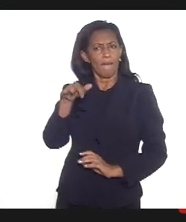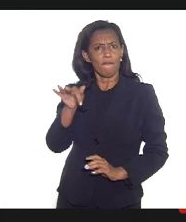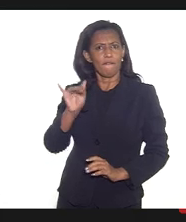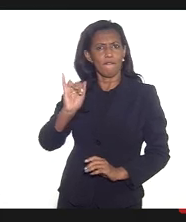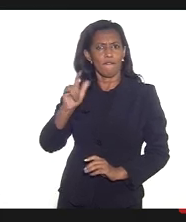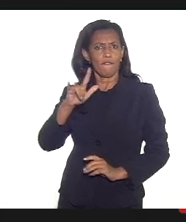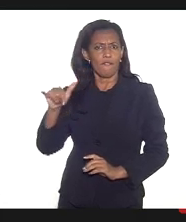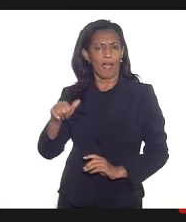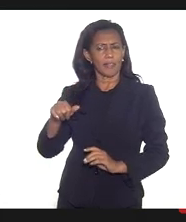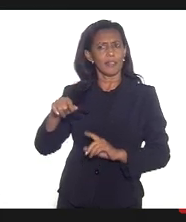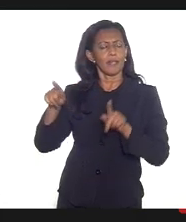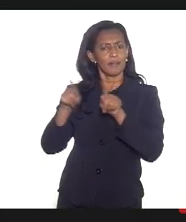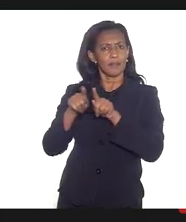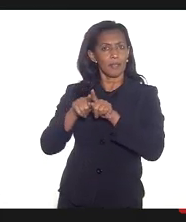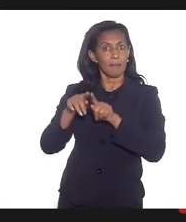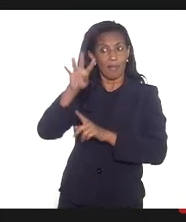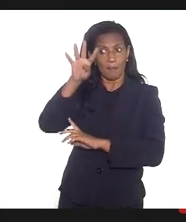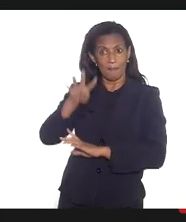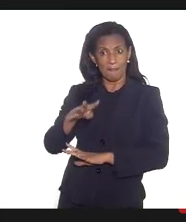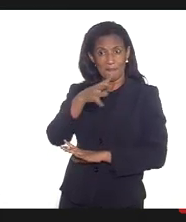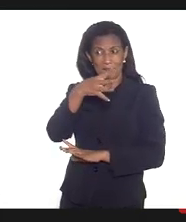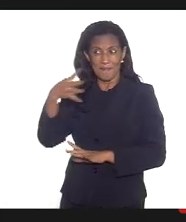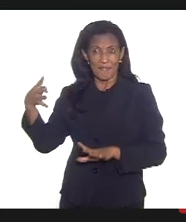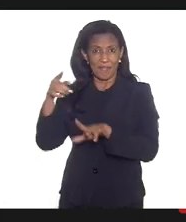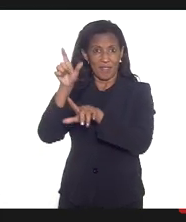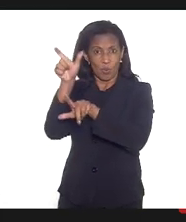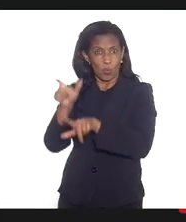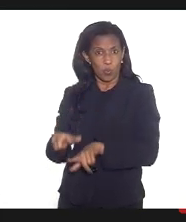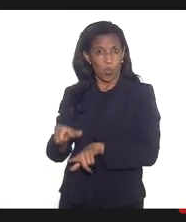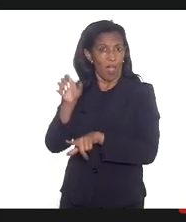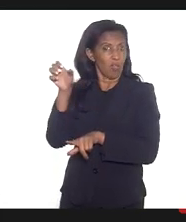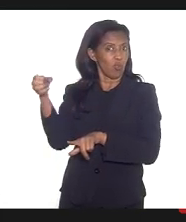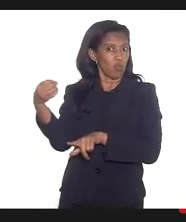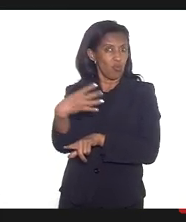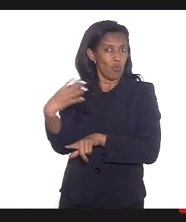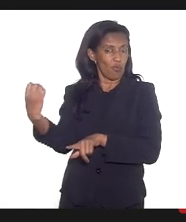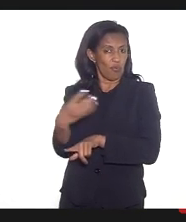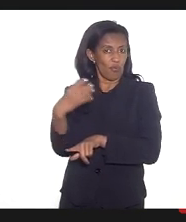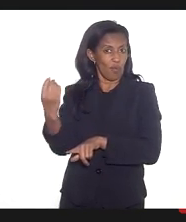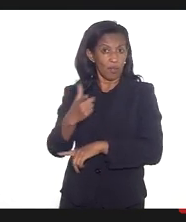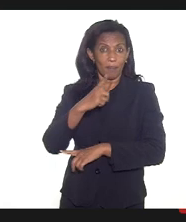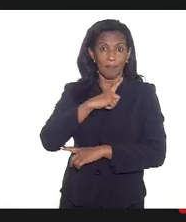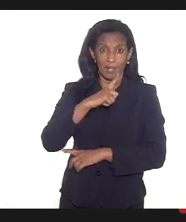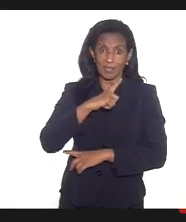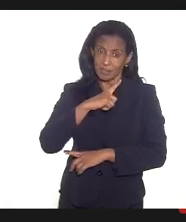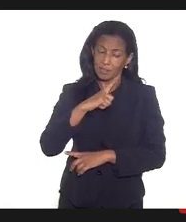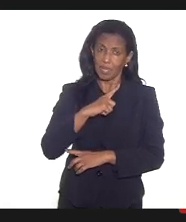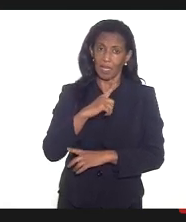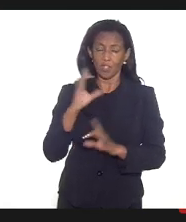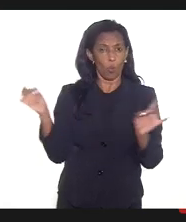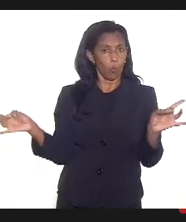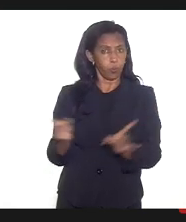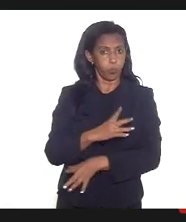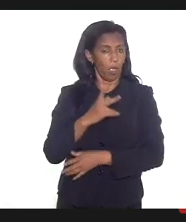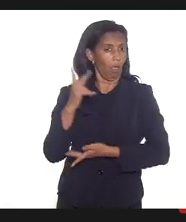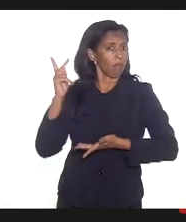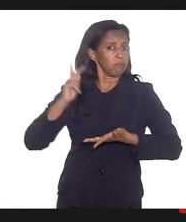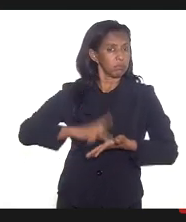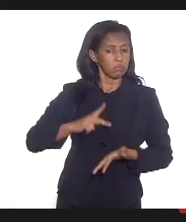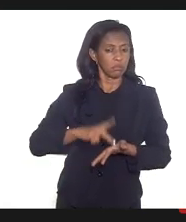uma plataforma inovadora de RNA mensageiro mas tem evidência insuficiente em